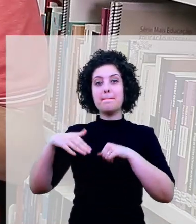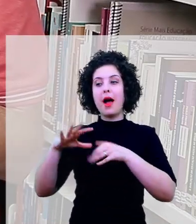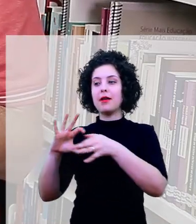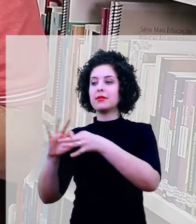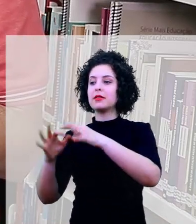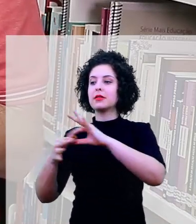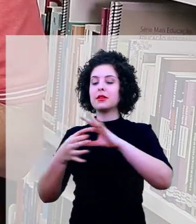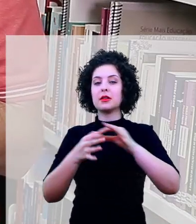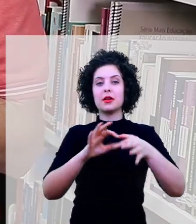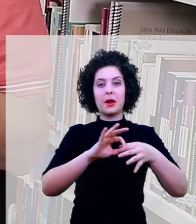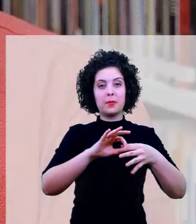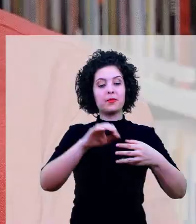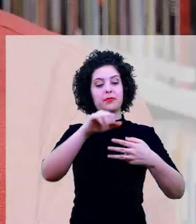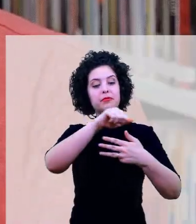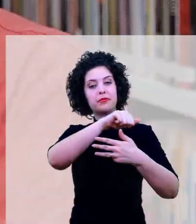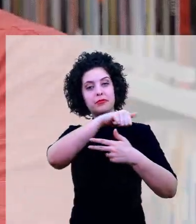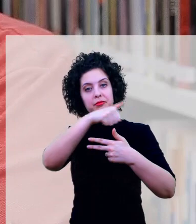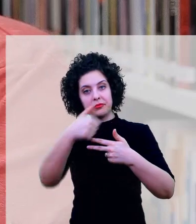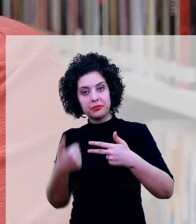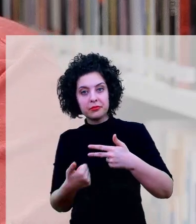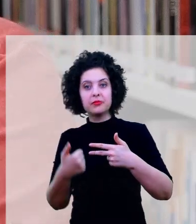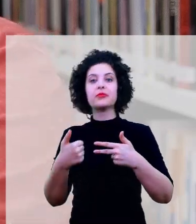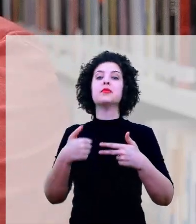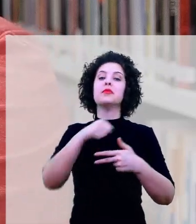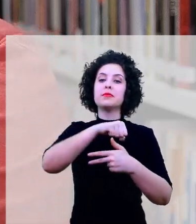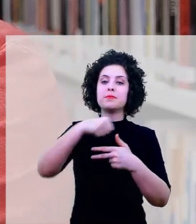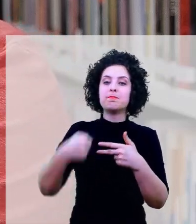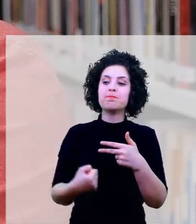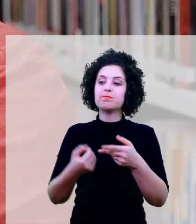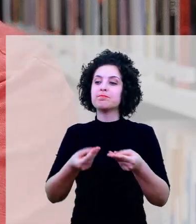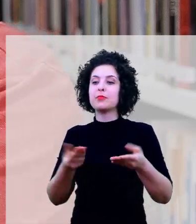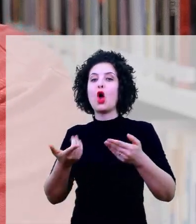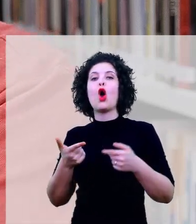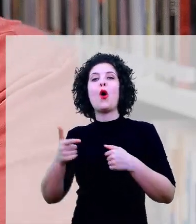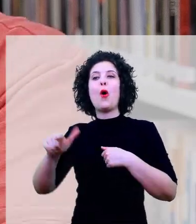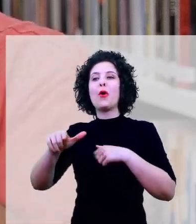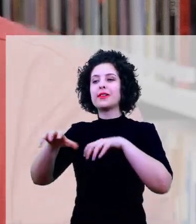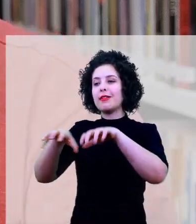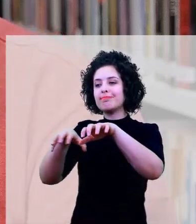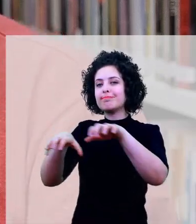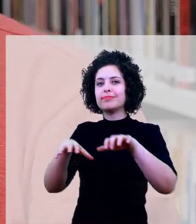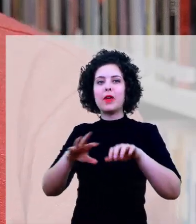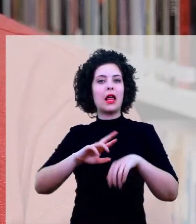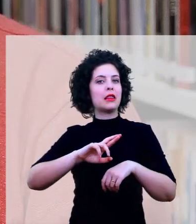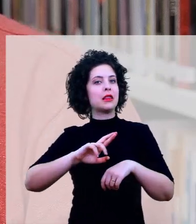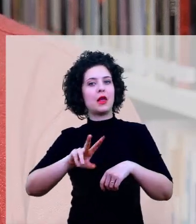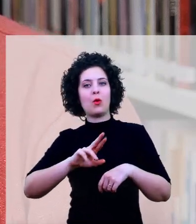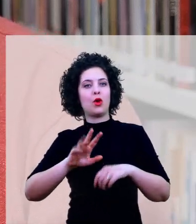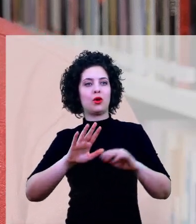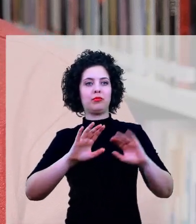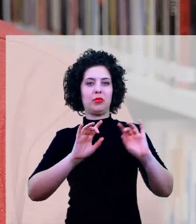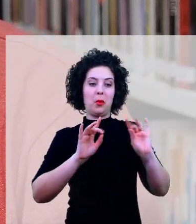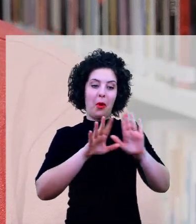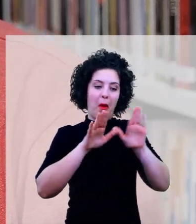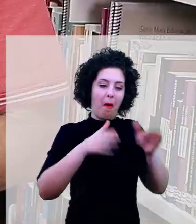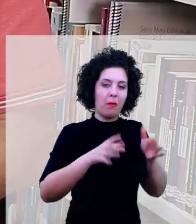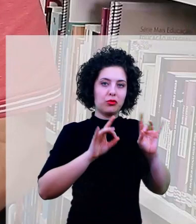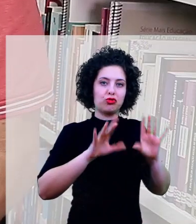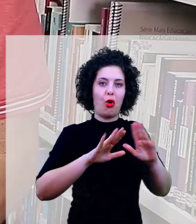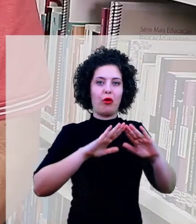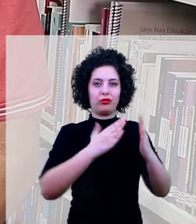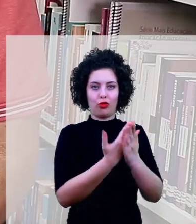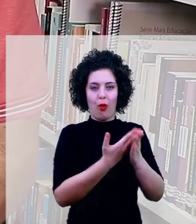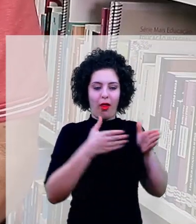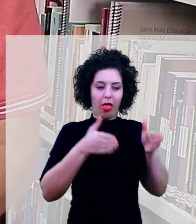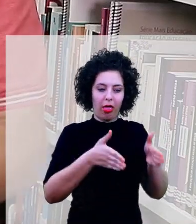integrada dos poderes públicos e garantir estes serviços em outras agências e não na instituição escolar.